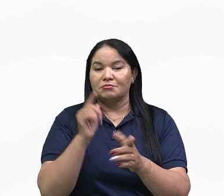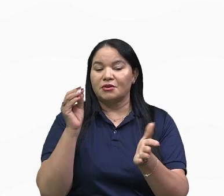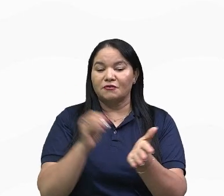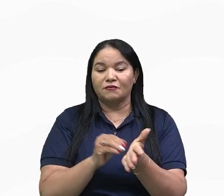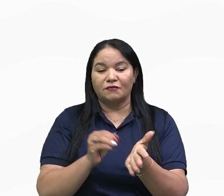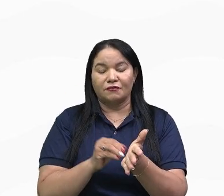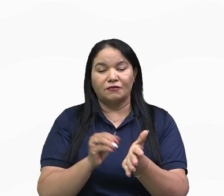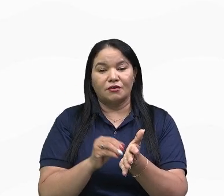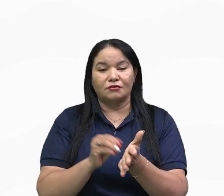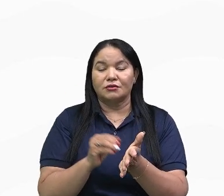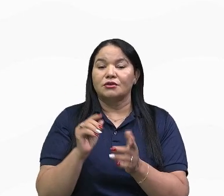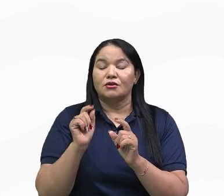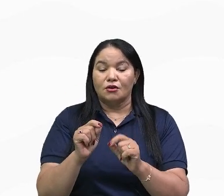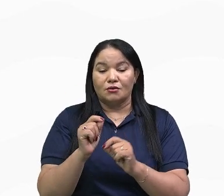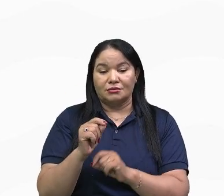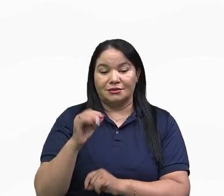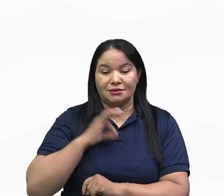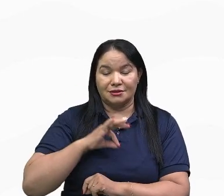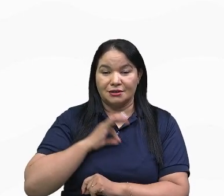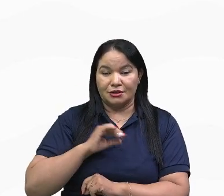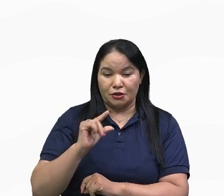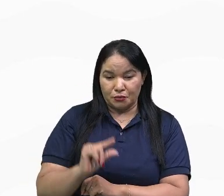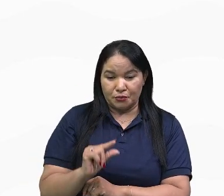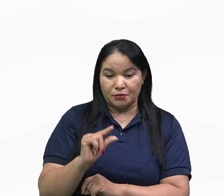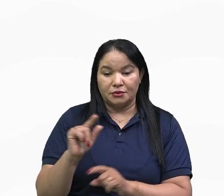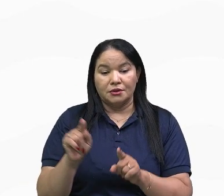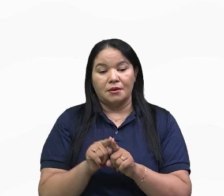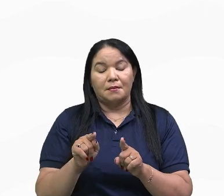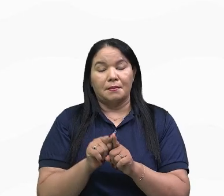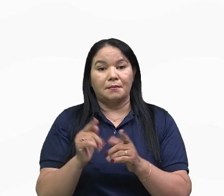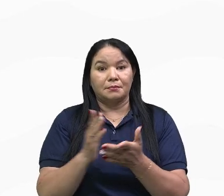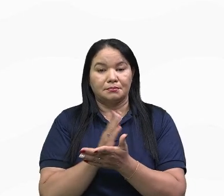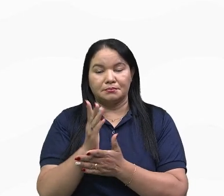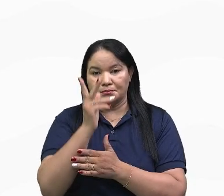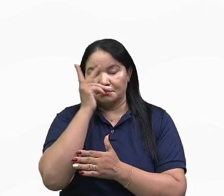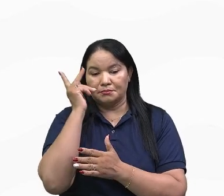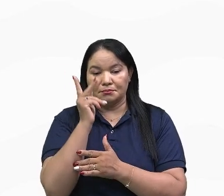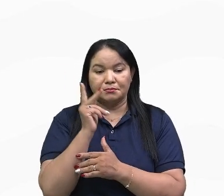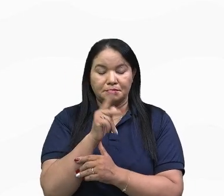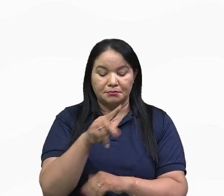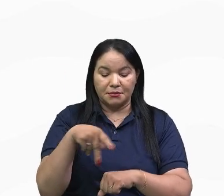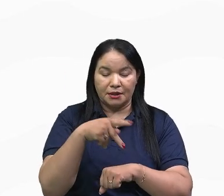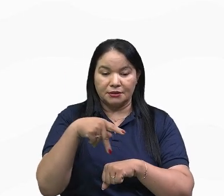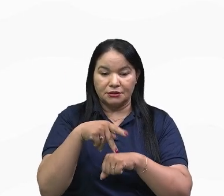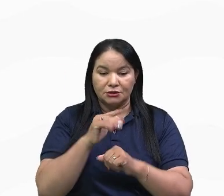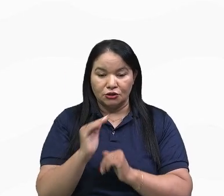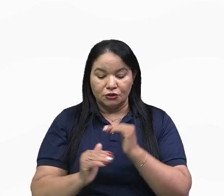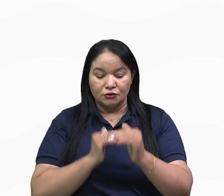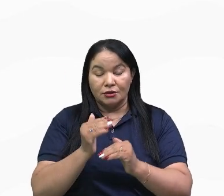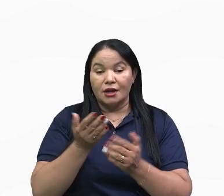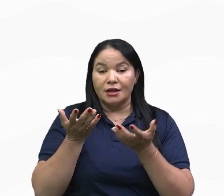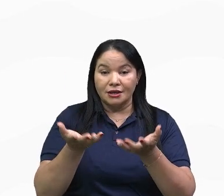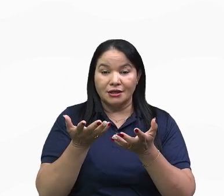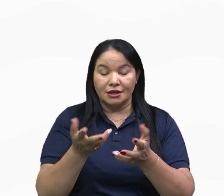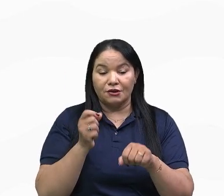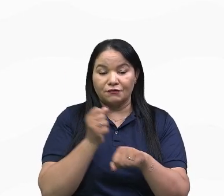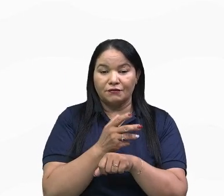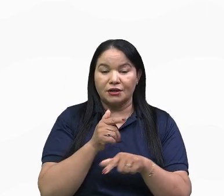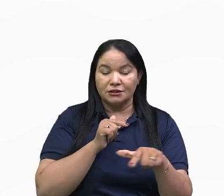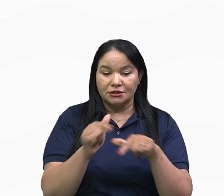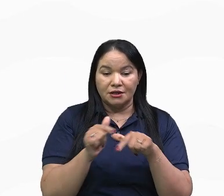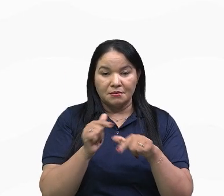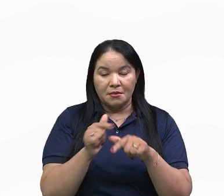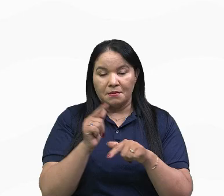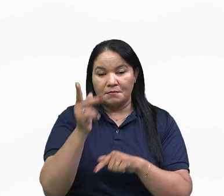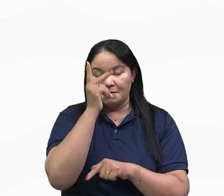baixo salário, pessoas de países em desenvolvimento buscando trabalho, né, nos países mais ricos.